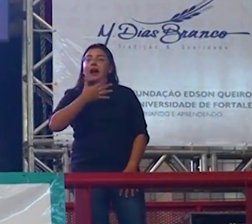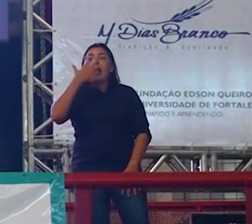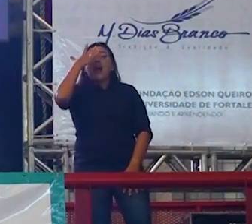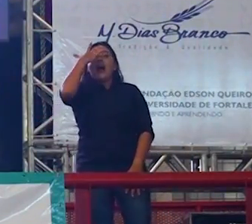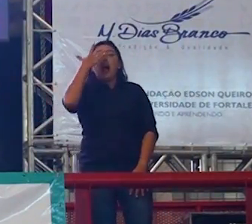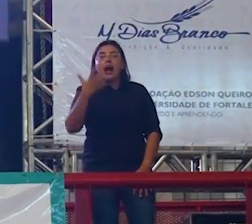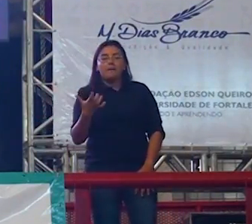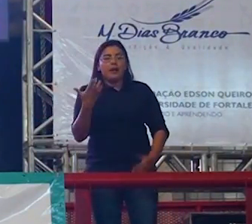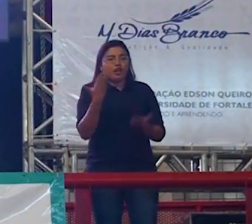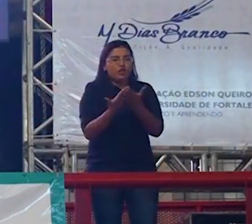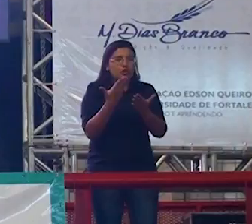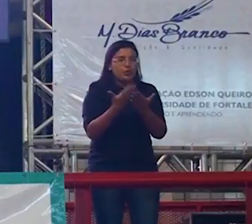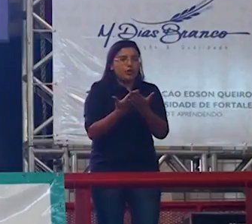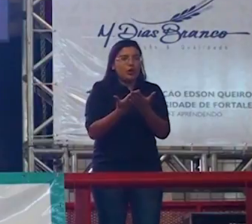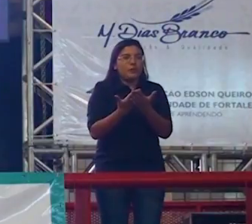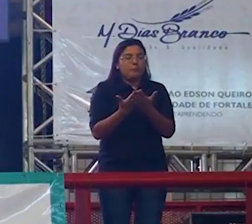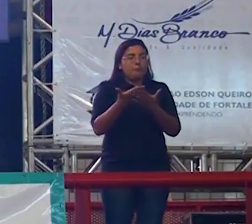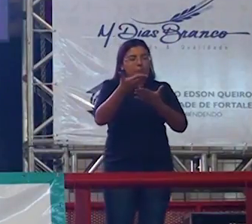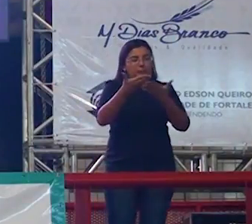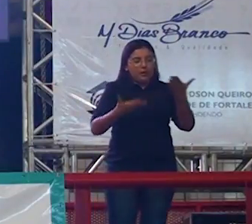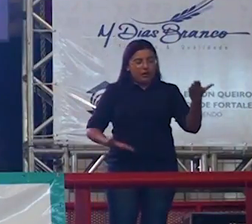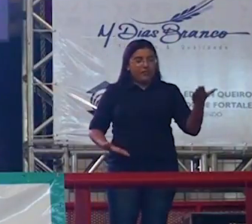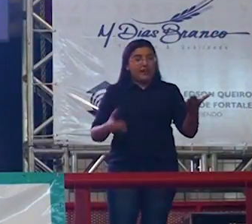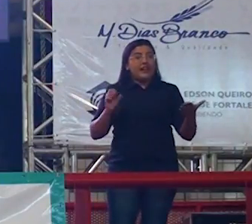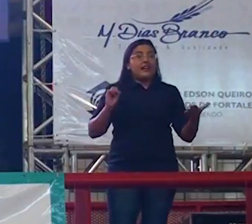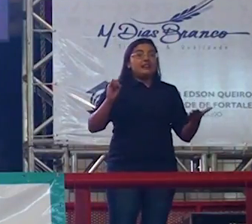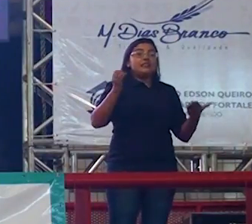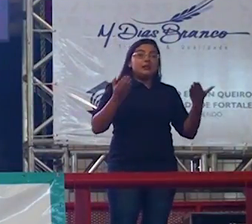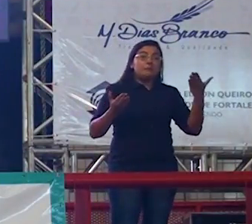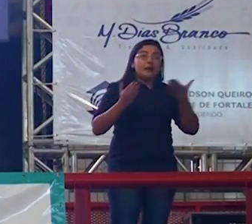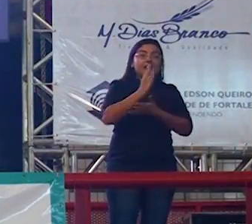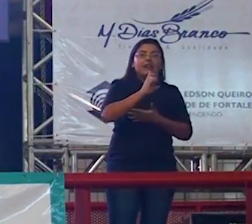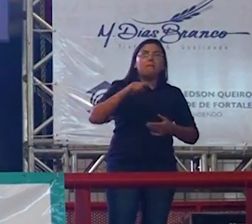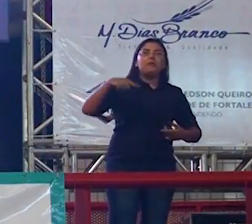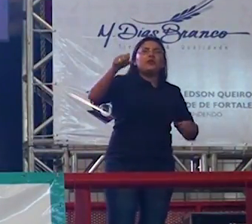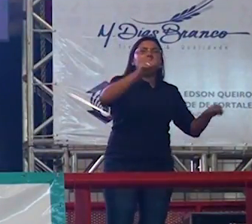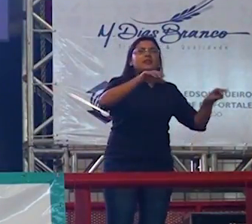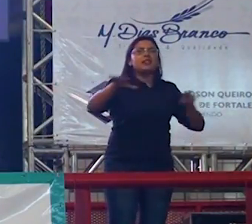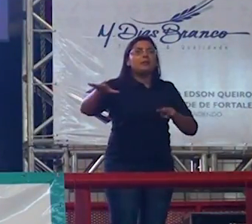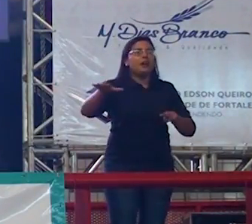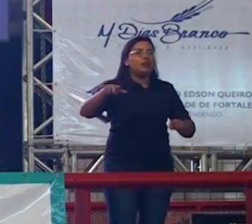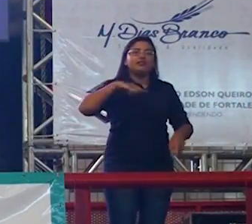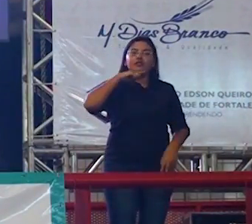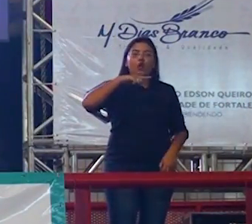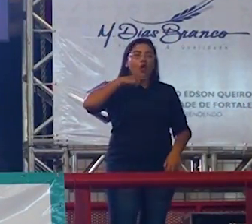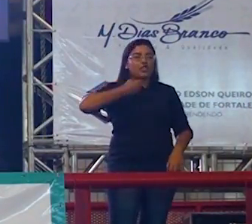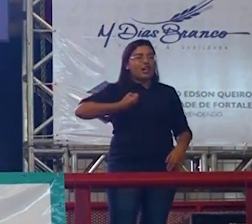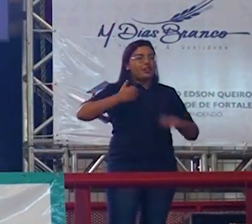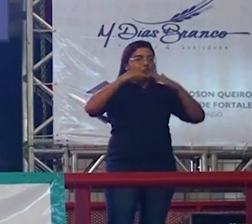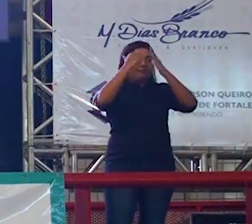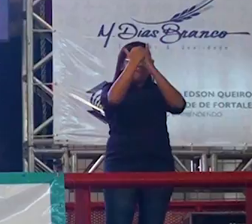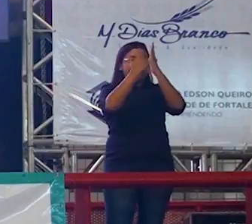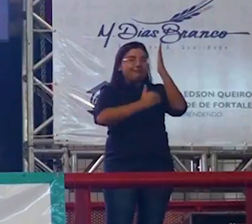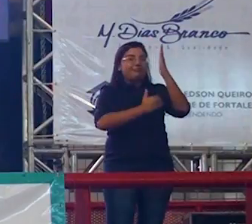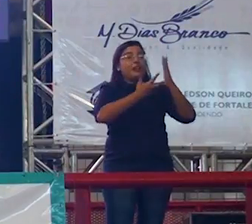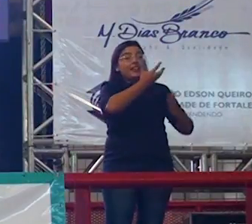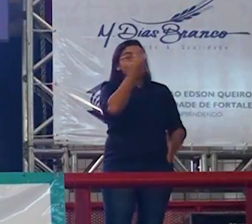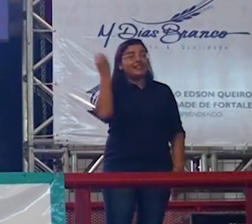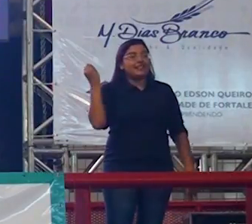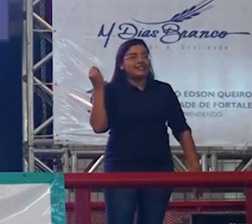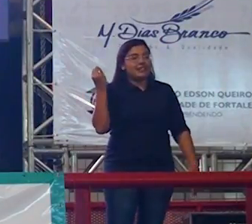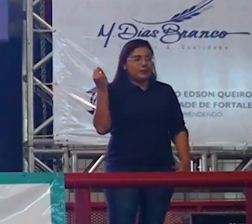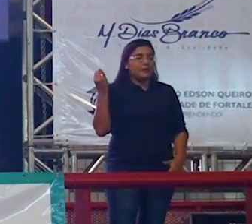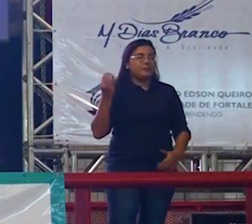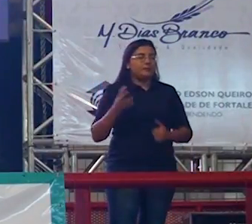ele estudava hoje para a prova amanhã, e se passar a mesma prova para ele na semana seguinte, ele não tirava mais a mesma nota. Então a memória